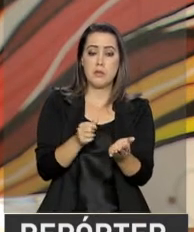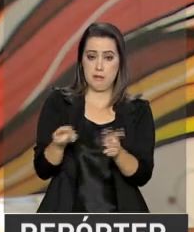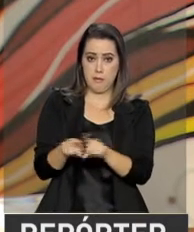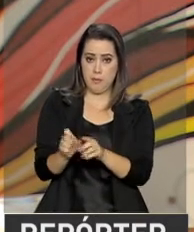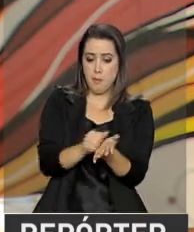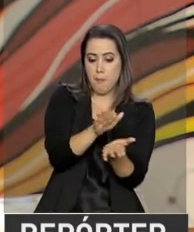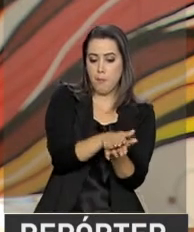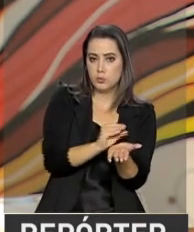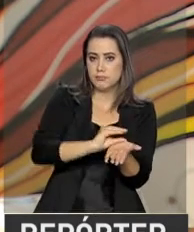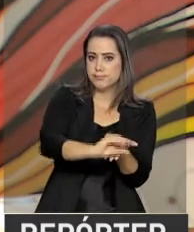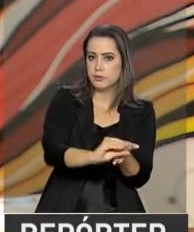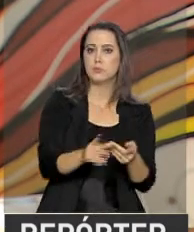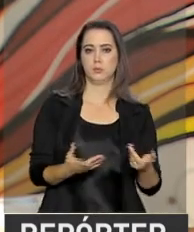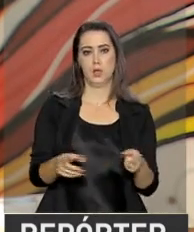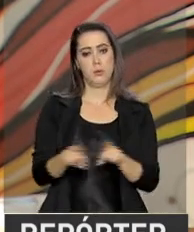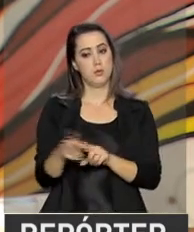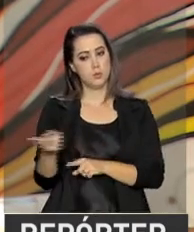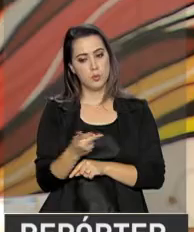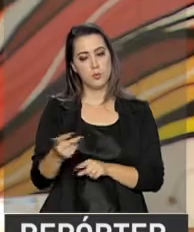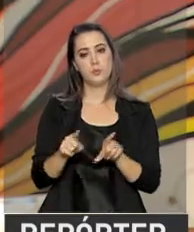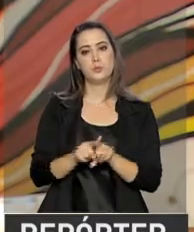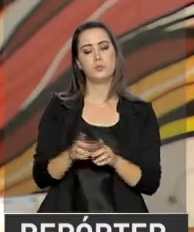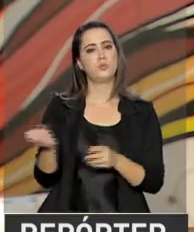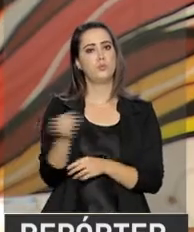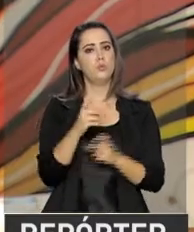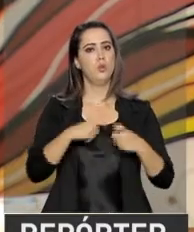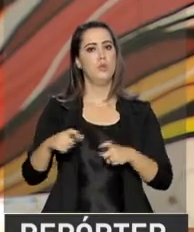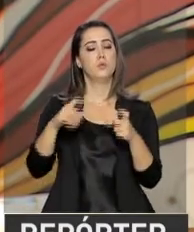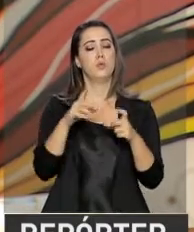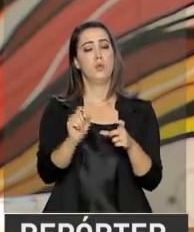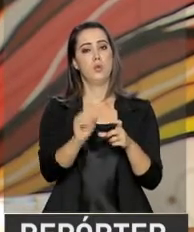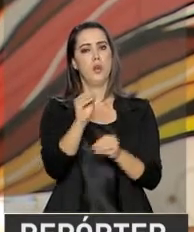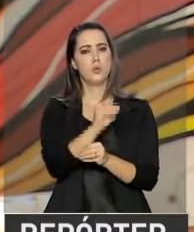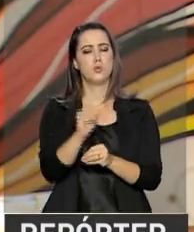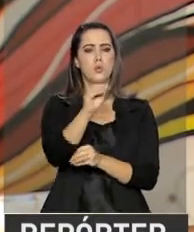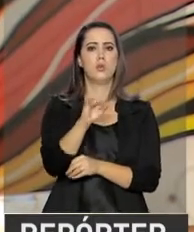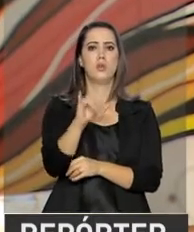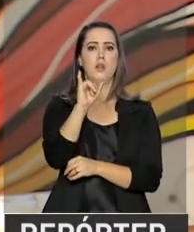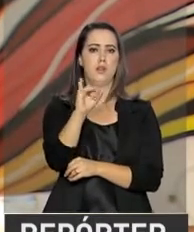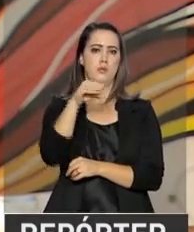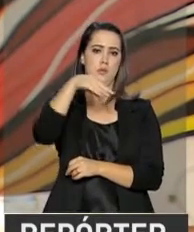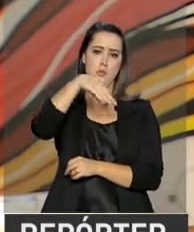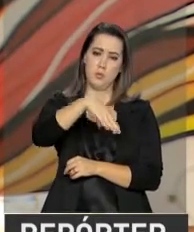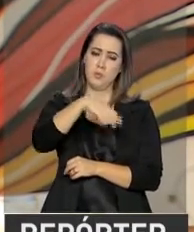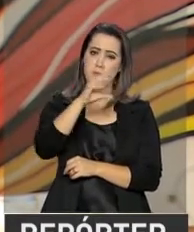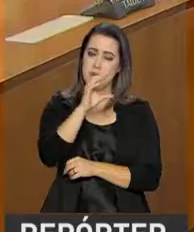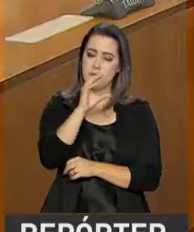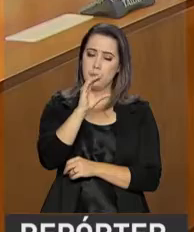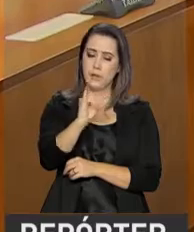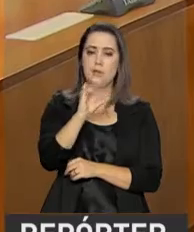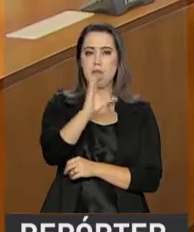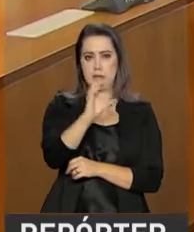novos recursos para as unidades de conservação administradas pelo instituto chico mendes de conservação da biodiversidade